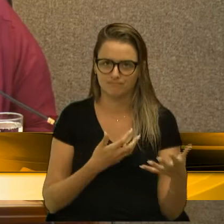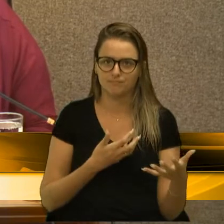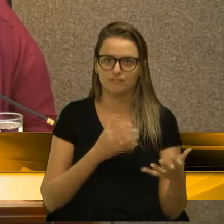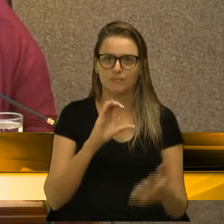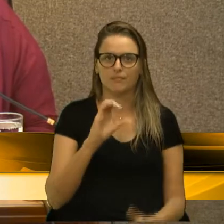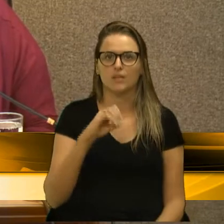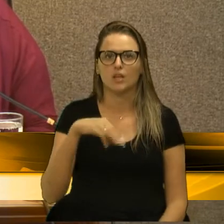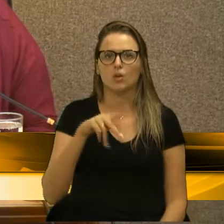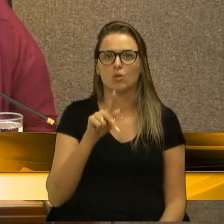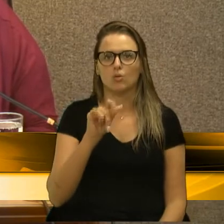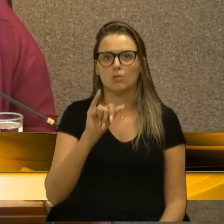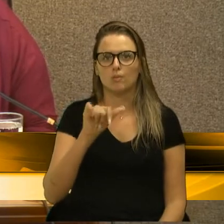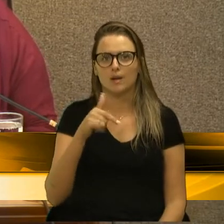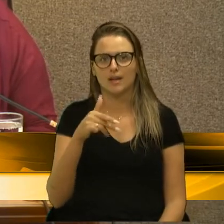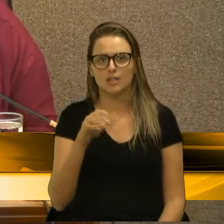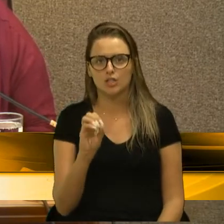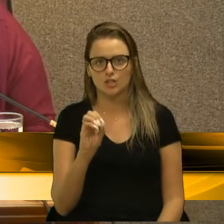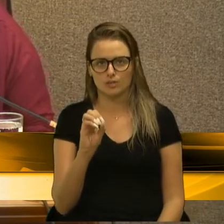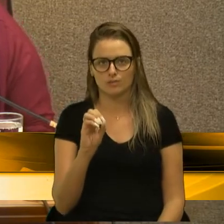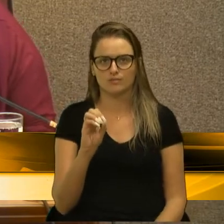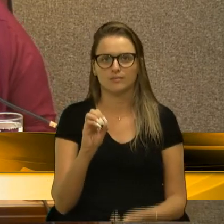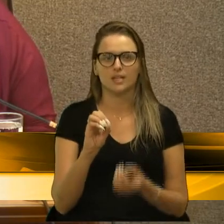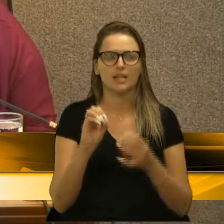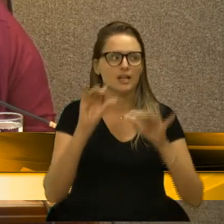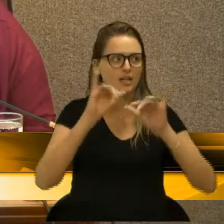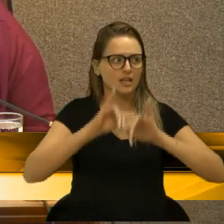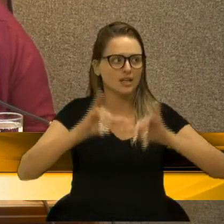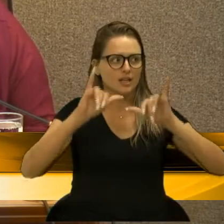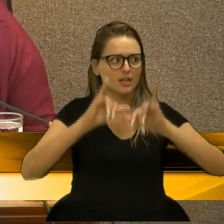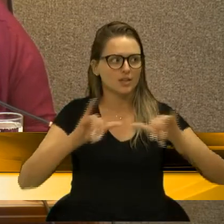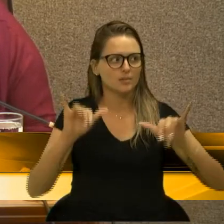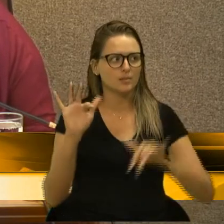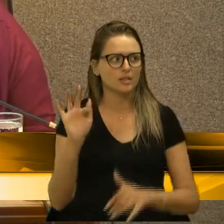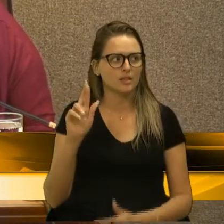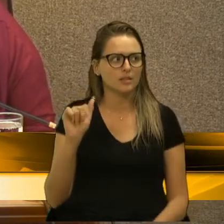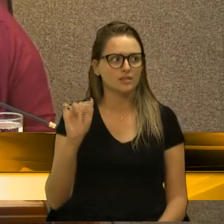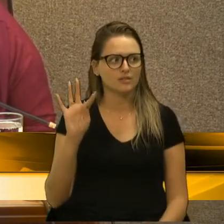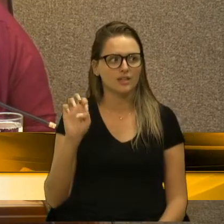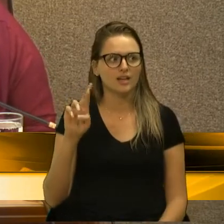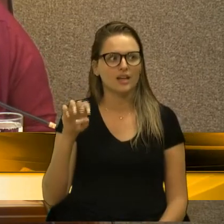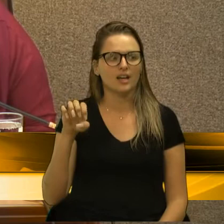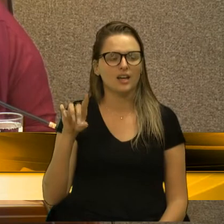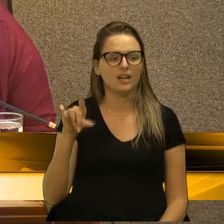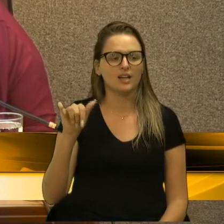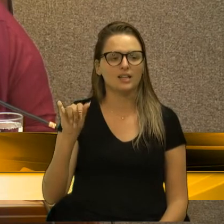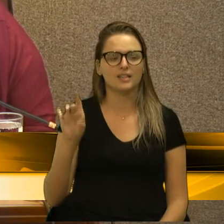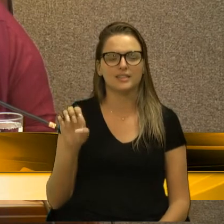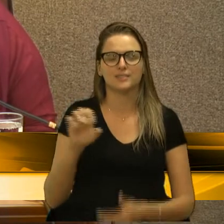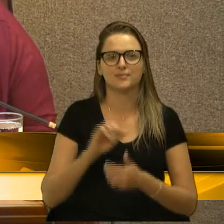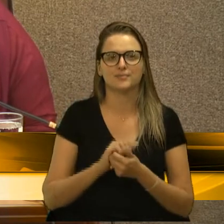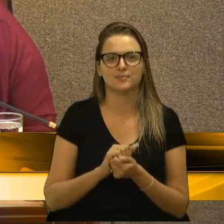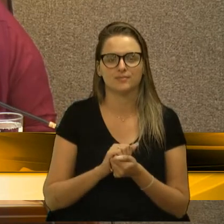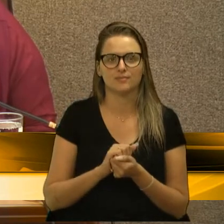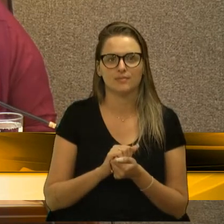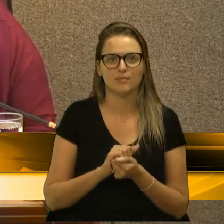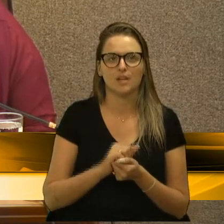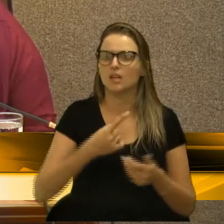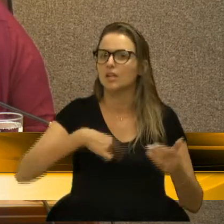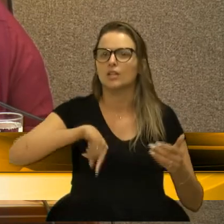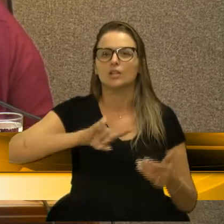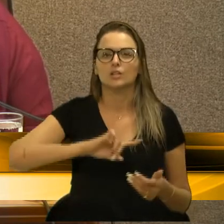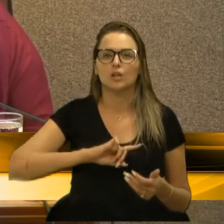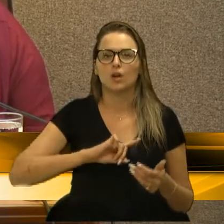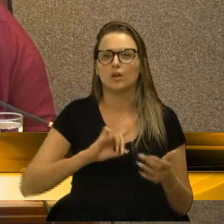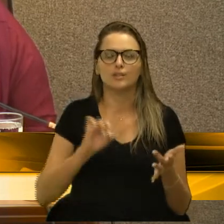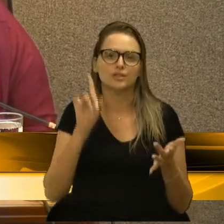A campanha da fraternidade vem para que a gente reflita mesmo, vereador Edson. A gente, no correr do